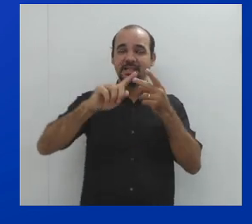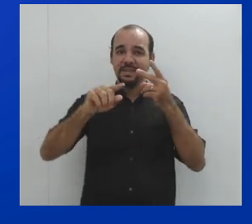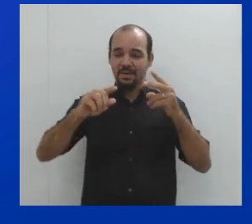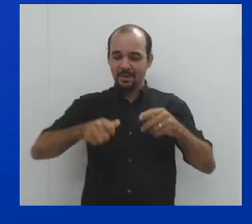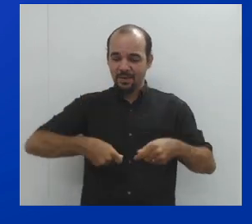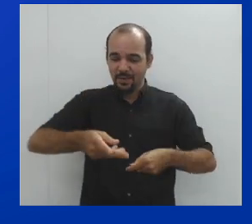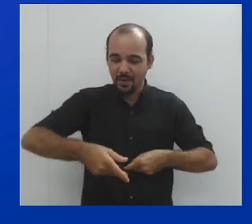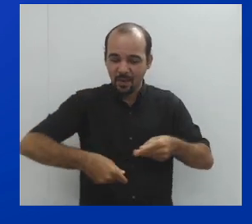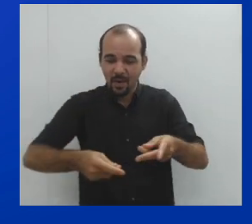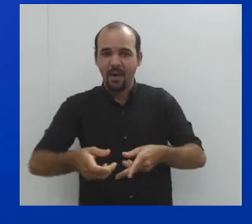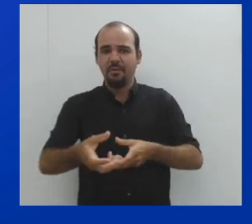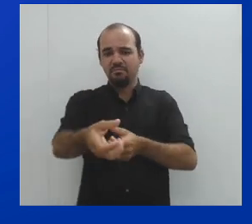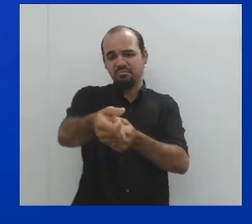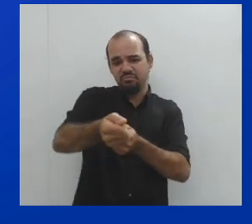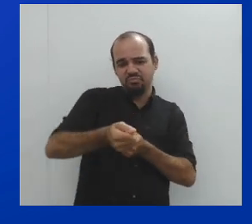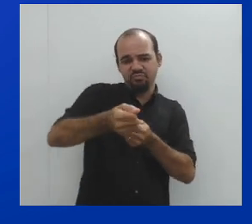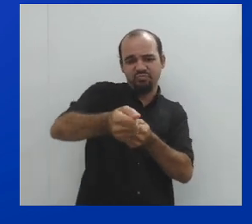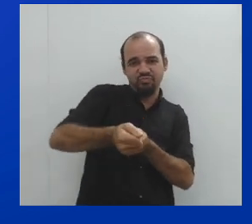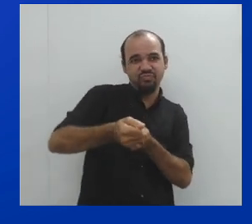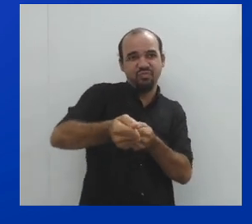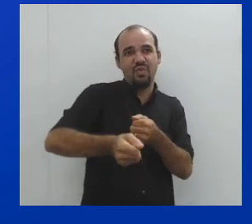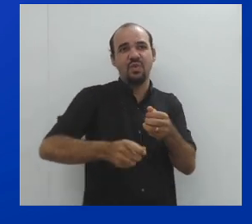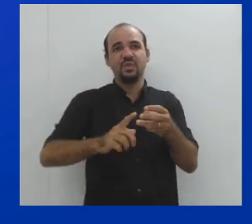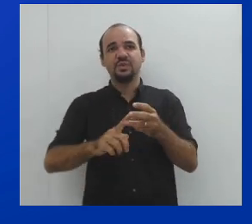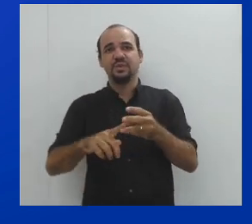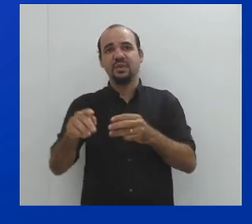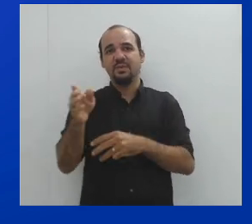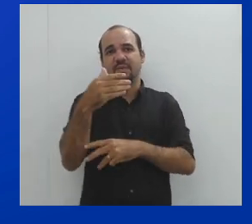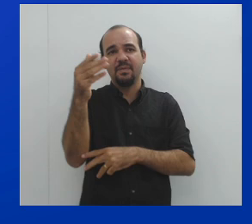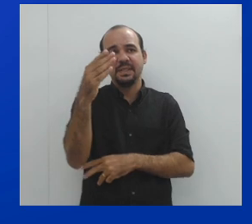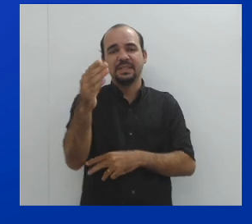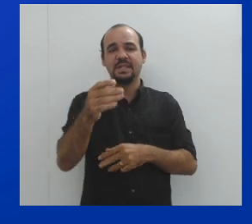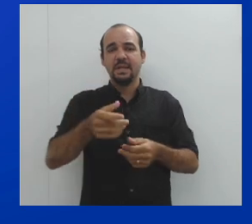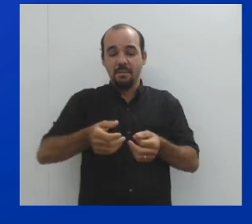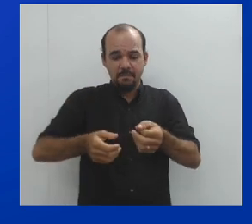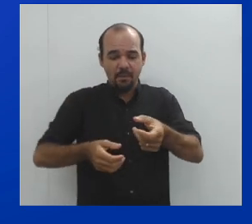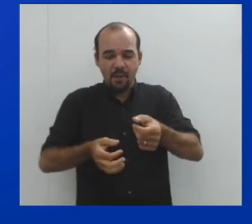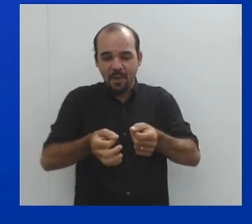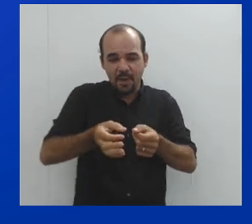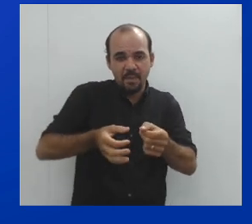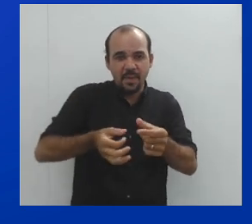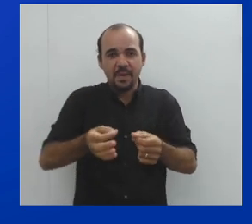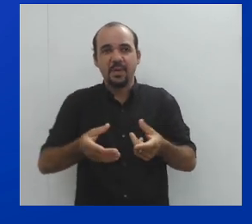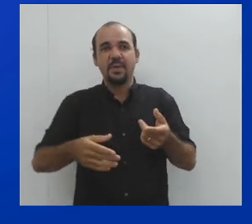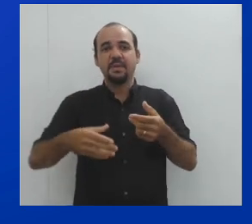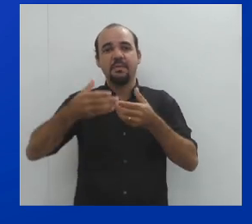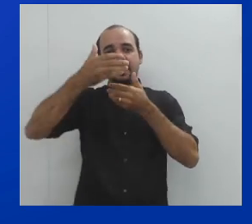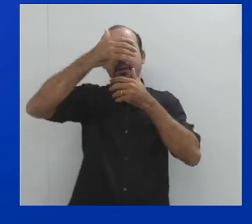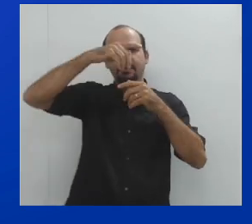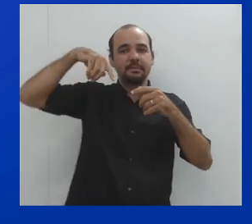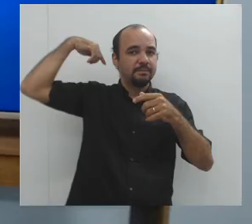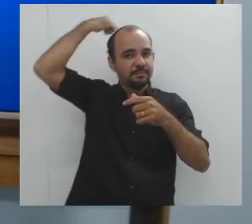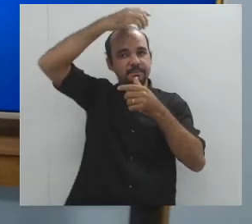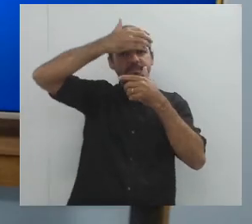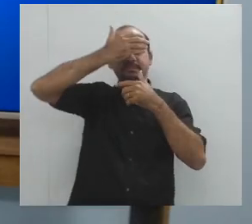guerra, esconde-esconde, barra-bandeira, bola de gude, cabra cega.